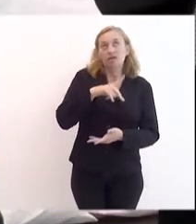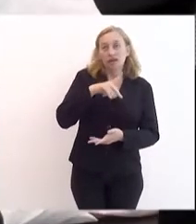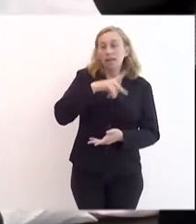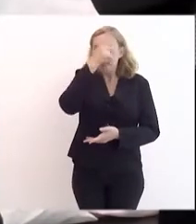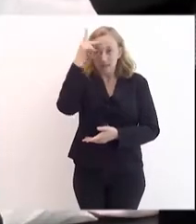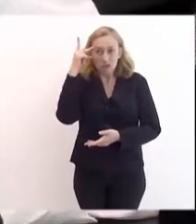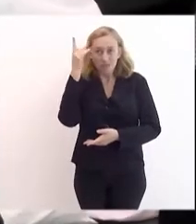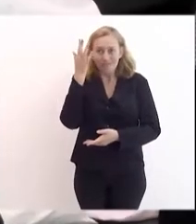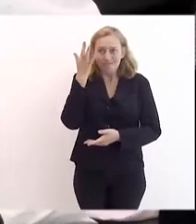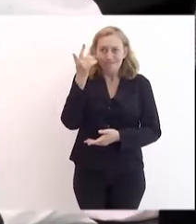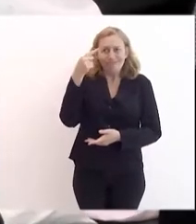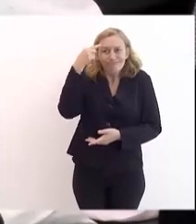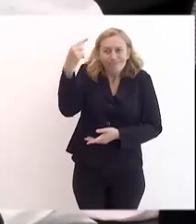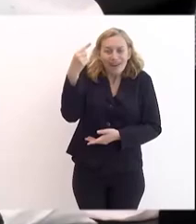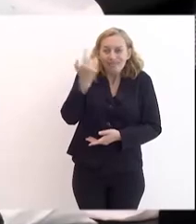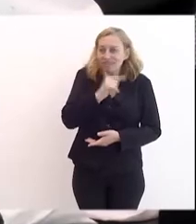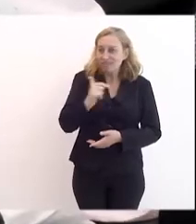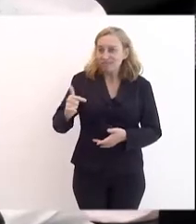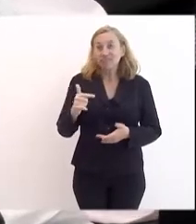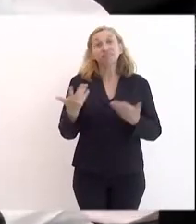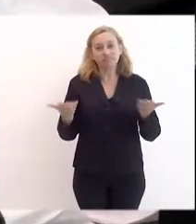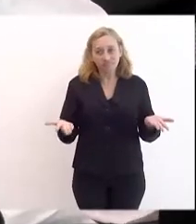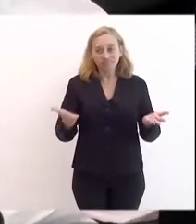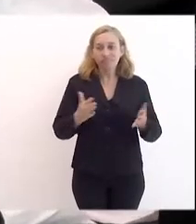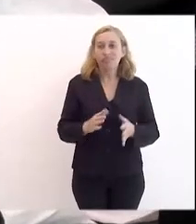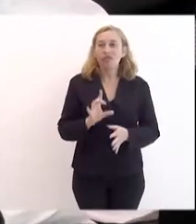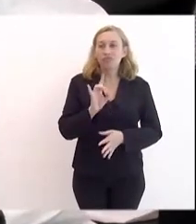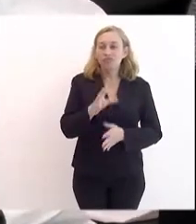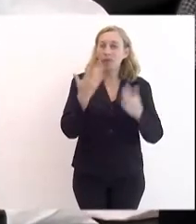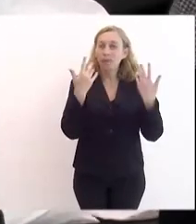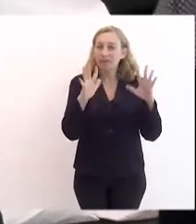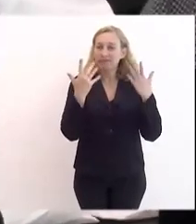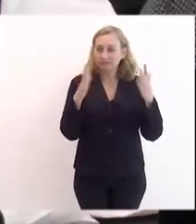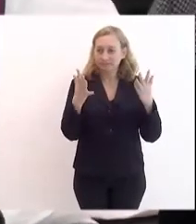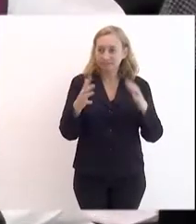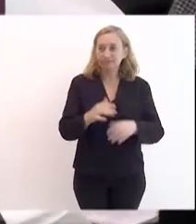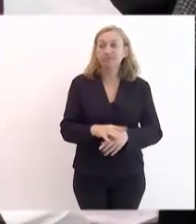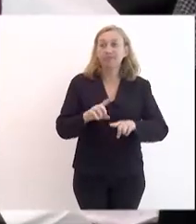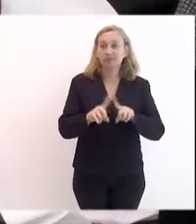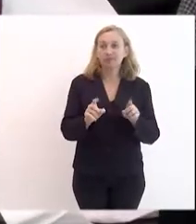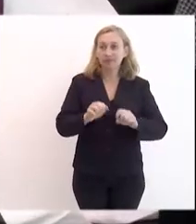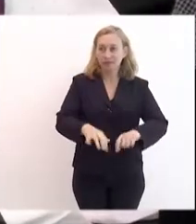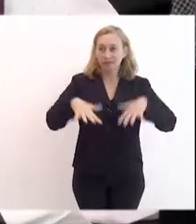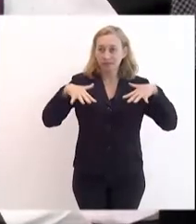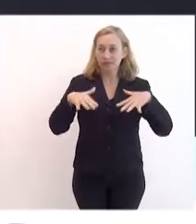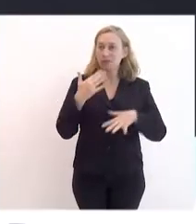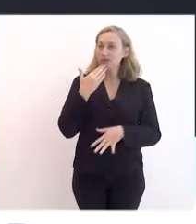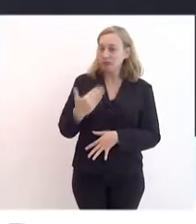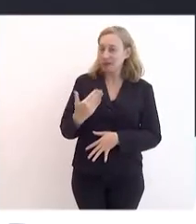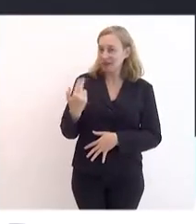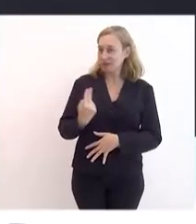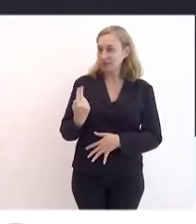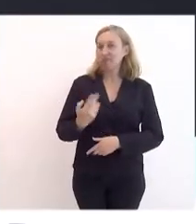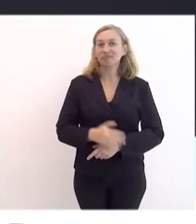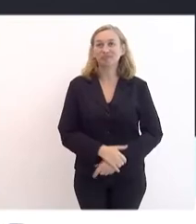manguezal é a base. Deputado Luiz Paulo, no plenário, eu só tenho que aplaudir. Pois é, mas no plenário só pede coautoria.